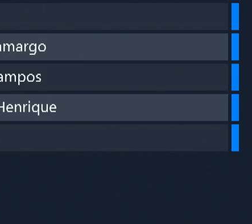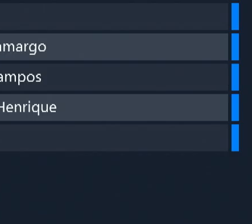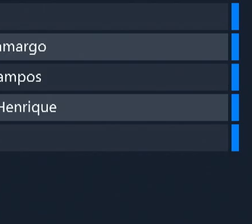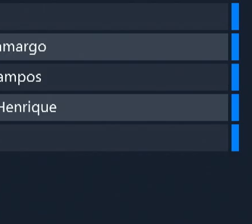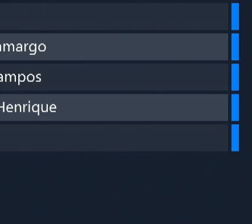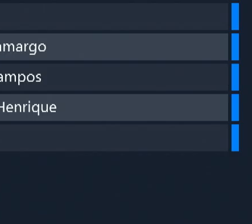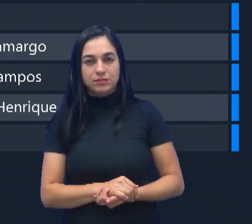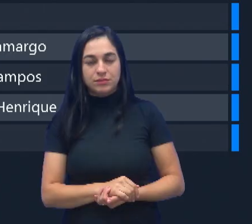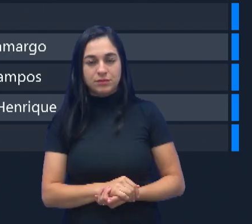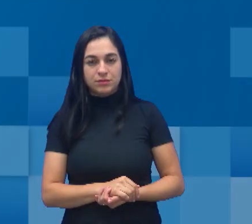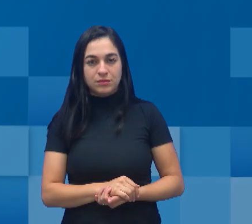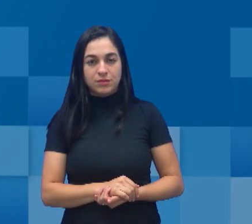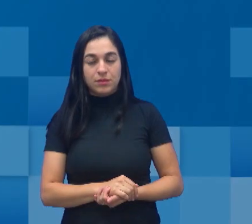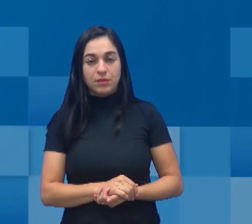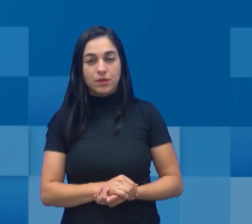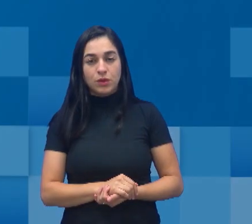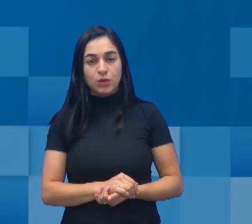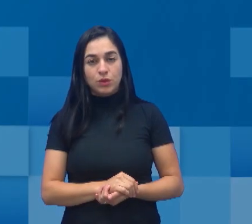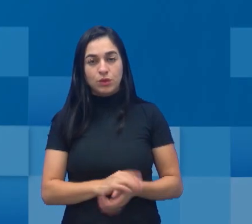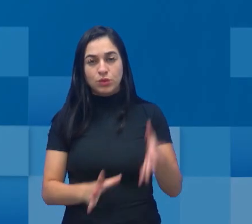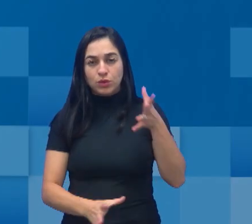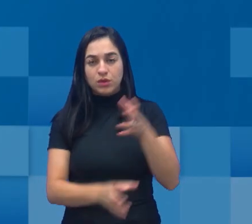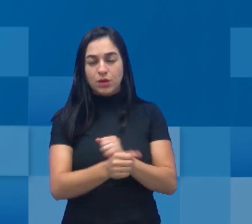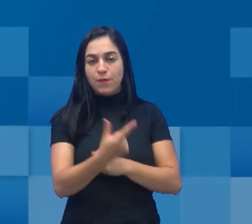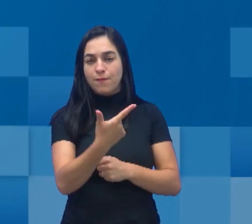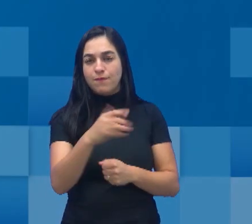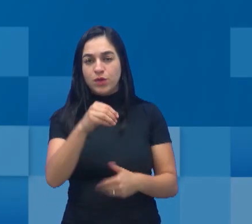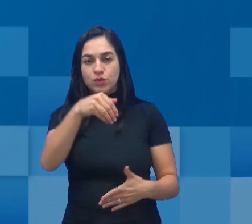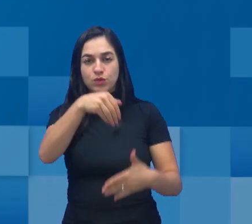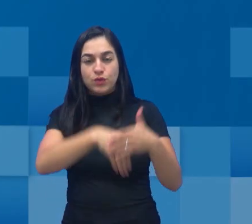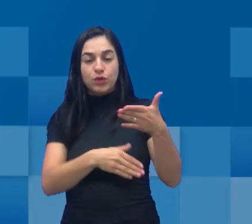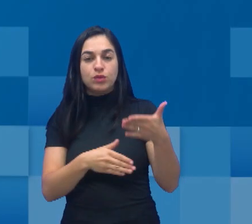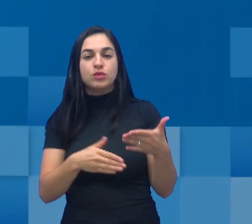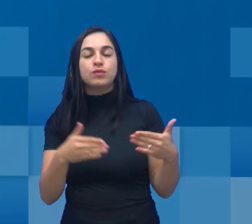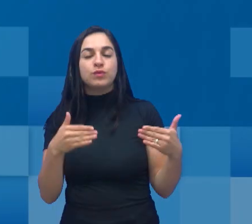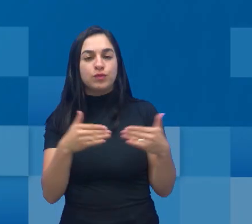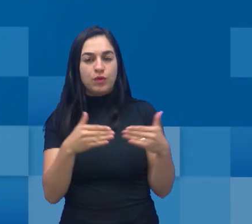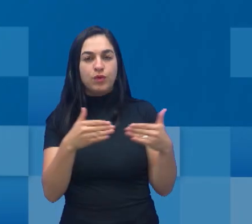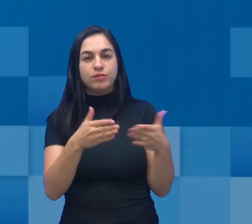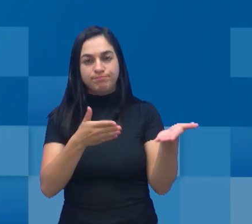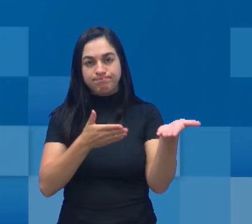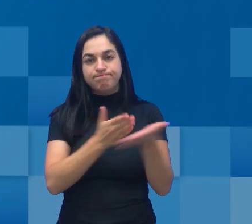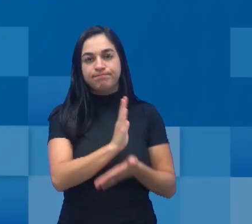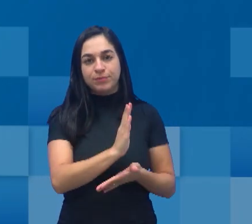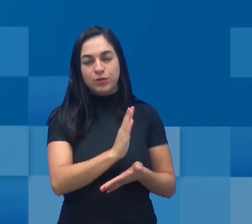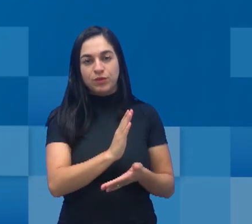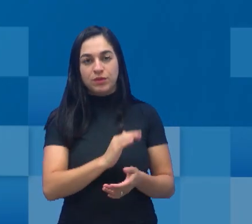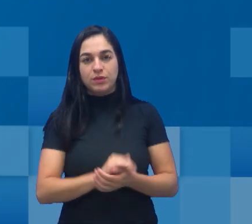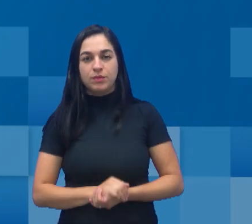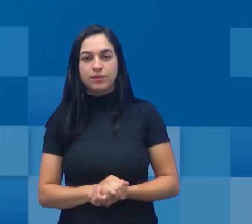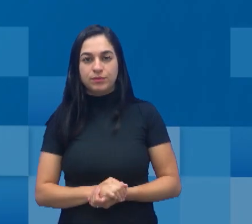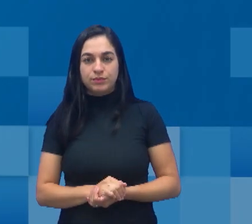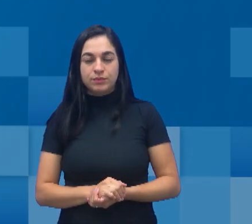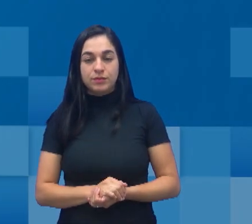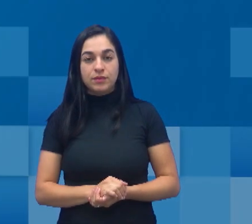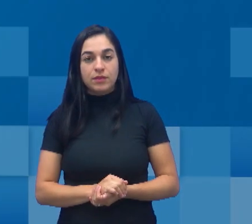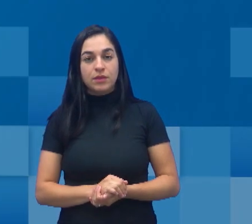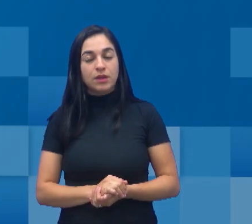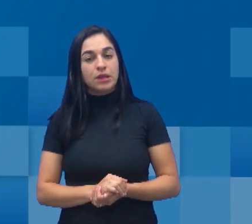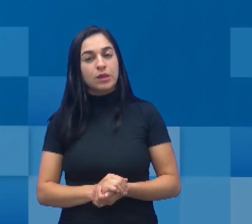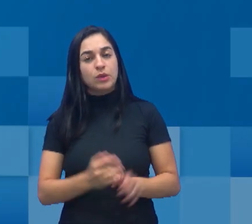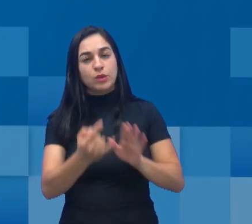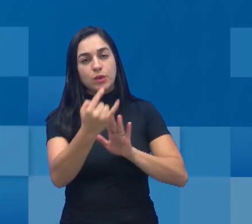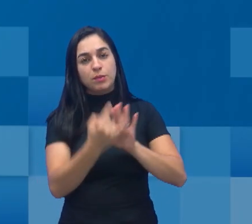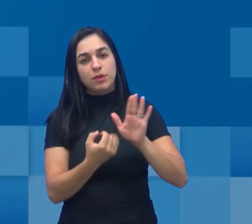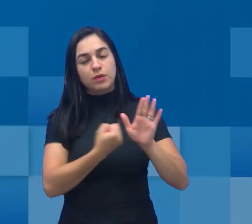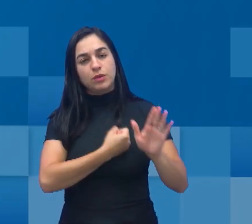Encerrada a votação. 20 votos favoráveis. Com 20 votos favoráveis, está aprovado por unanimidade. Em votação, requerimento de